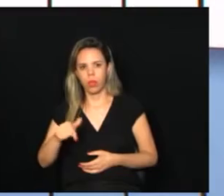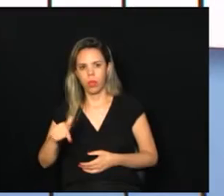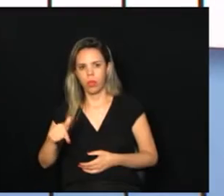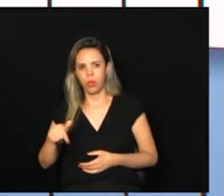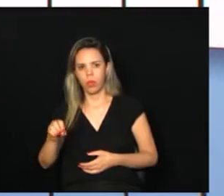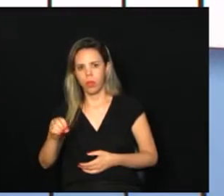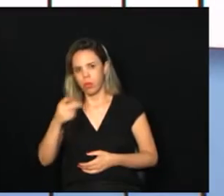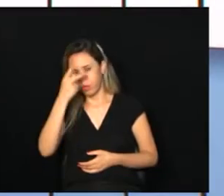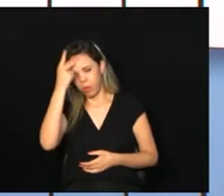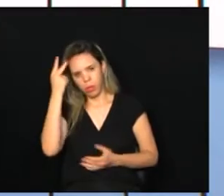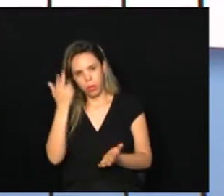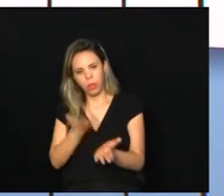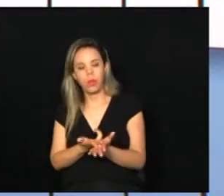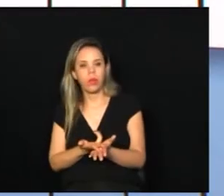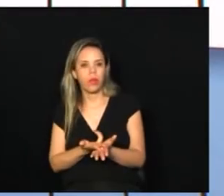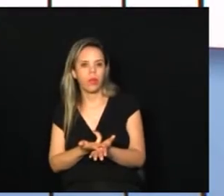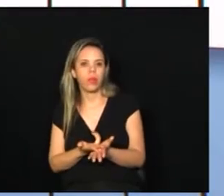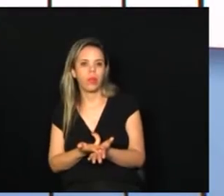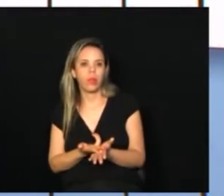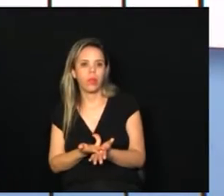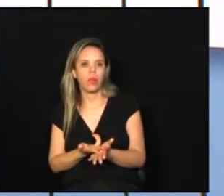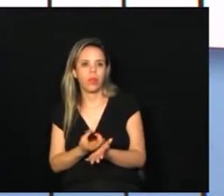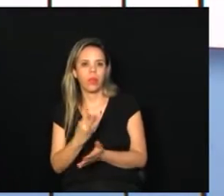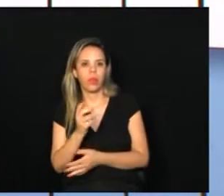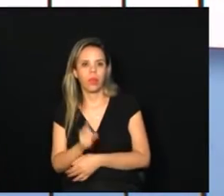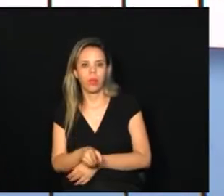6.970 pacientes internados, sendo